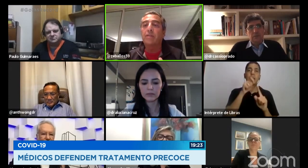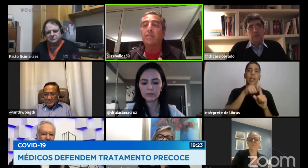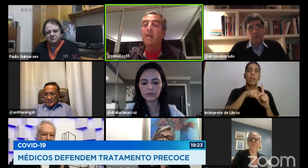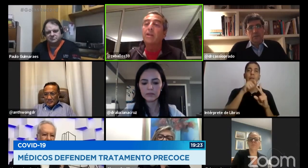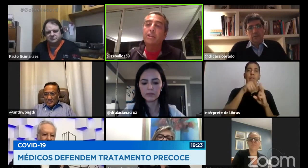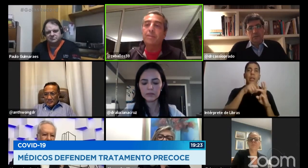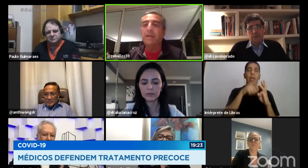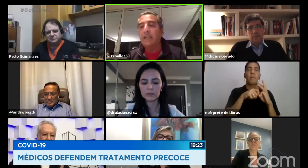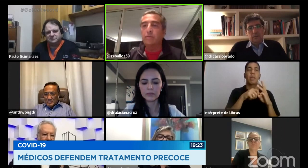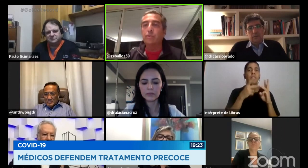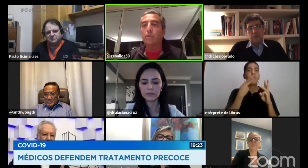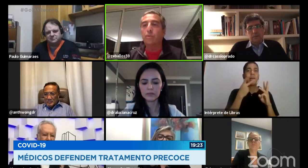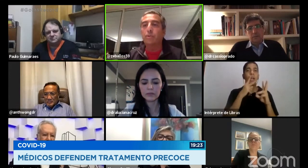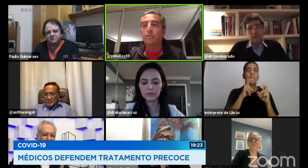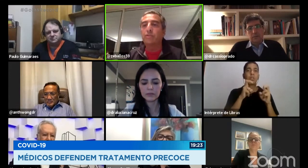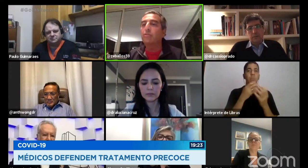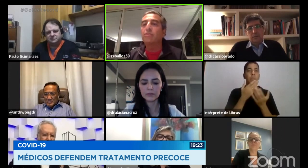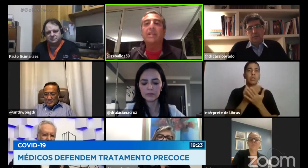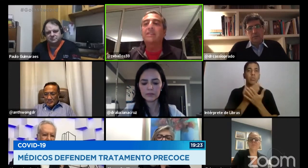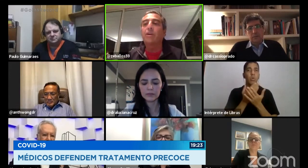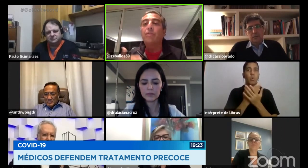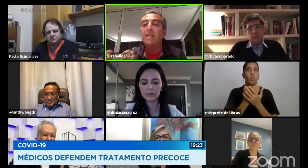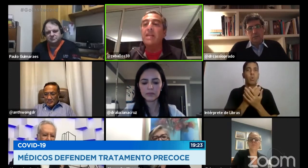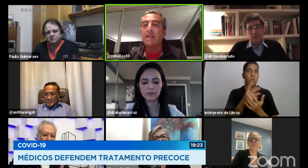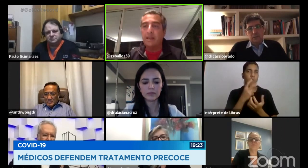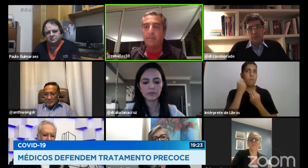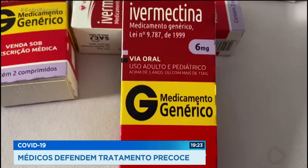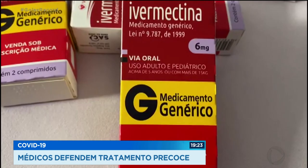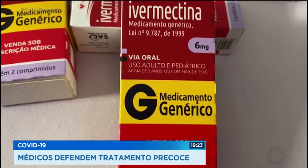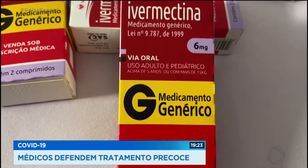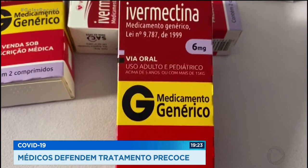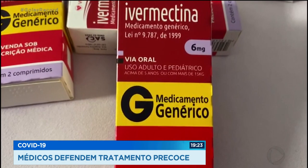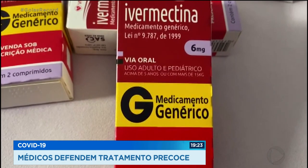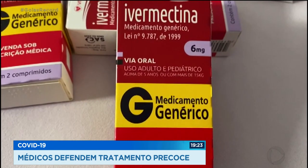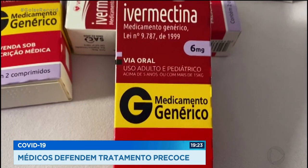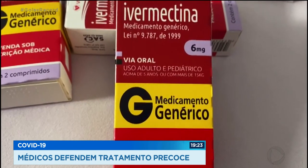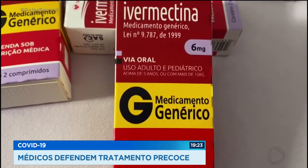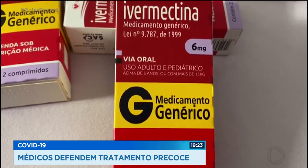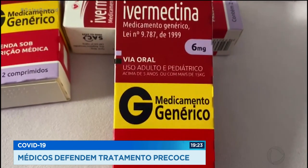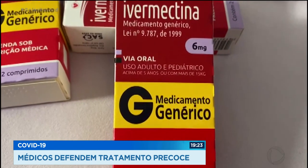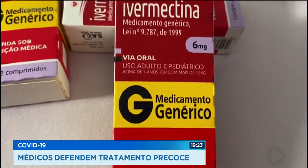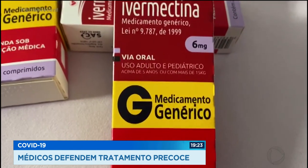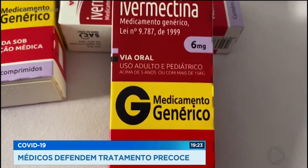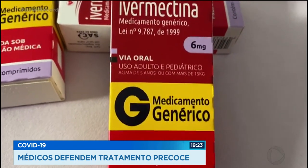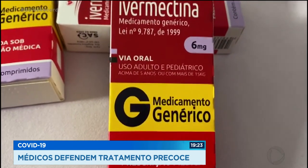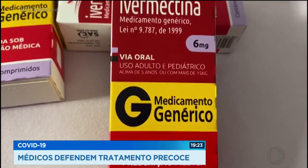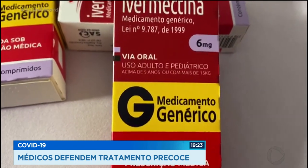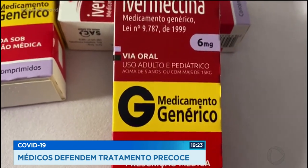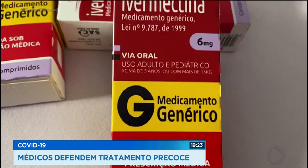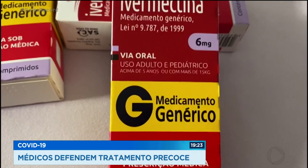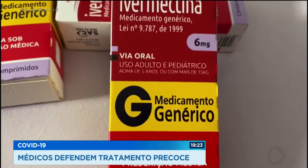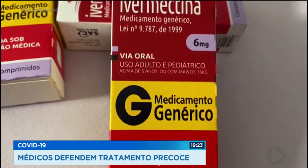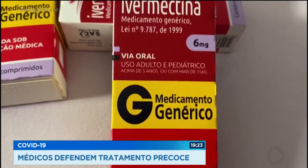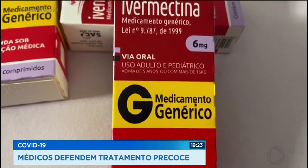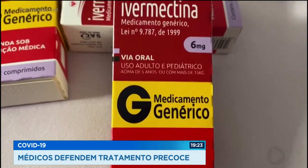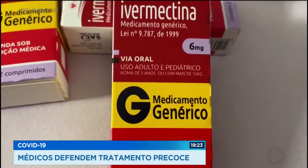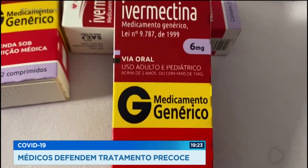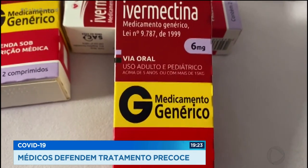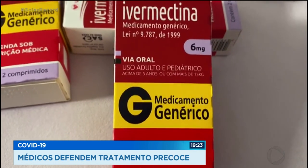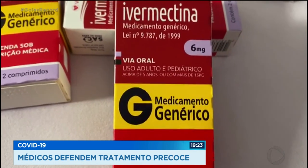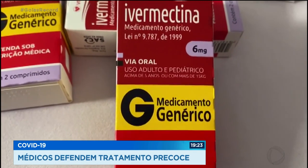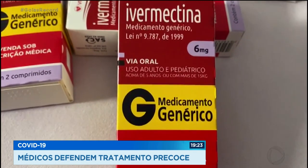médicos do brasil todo defende baseado na vivência deles em hospitais uso do medicamento ivermectina para